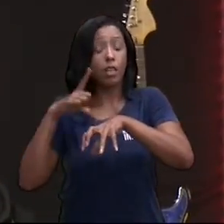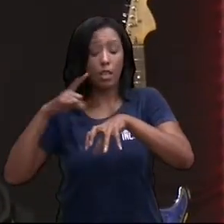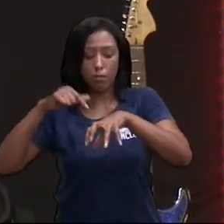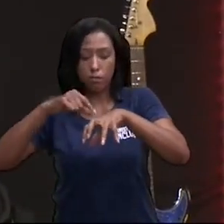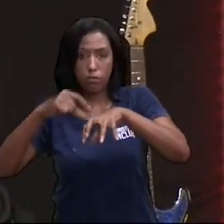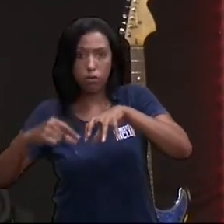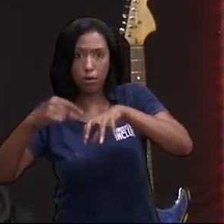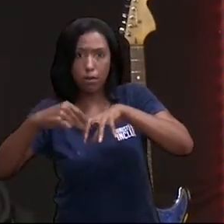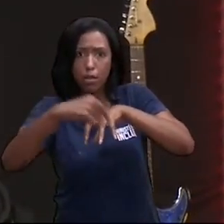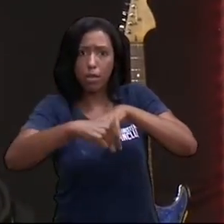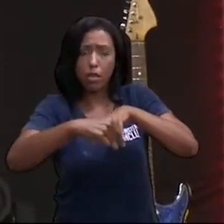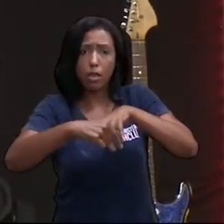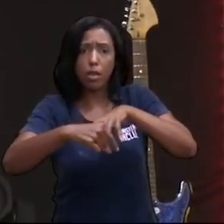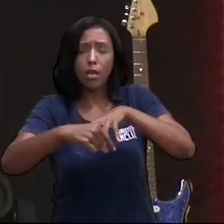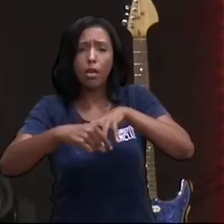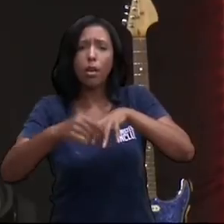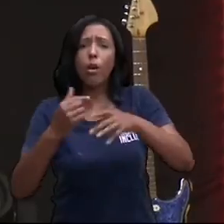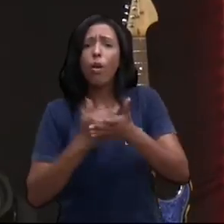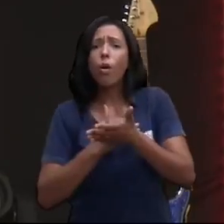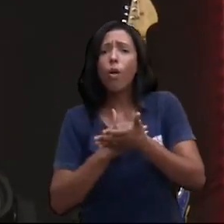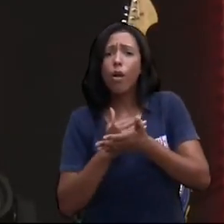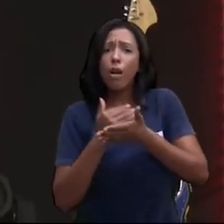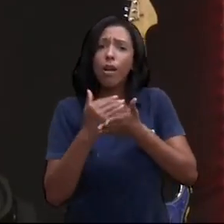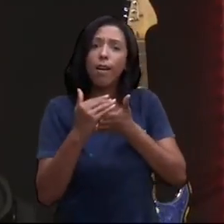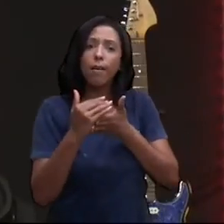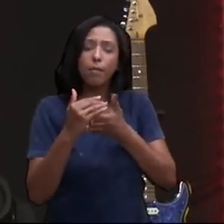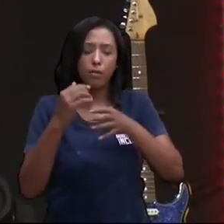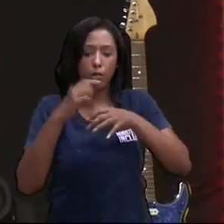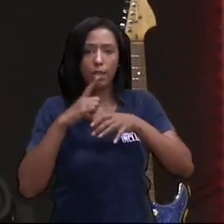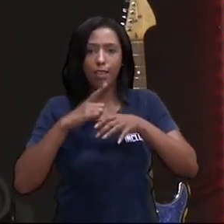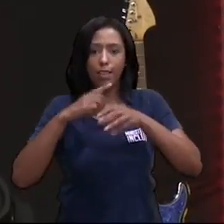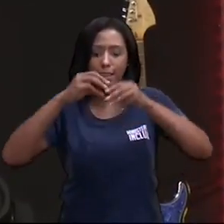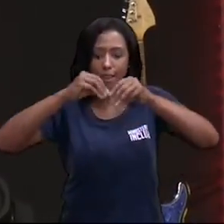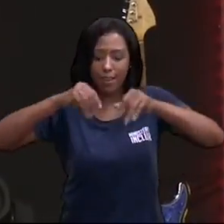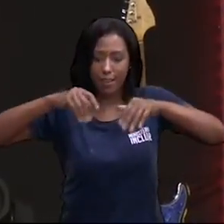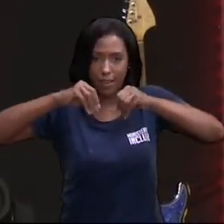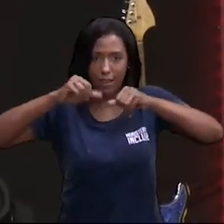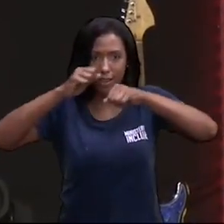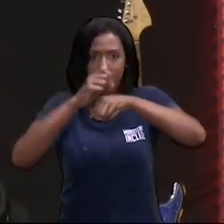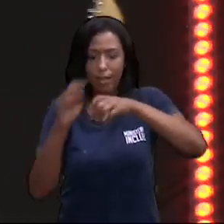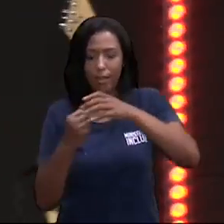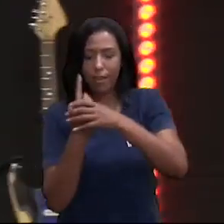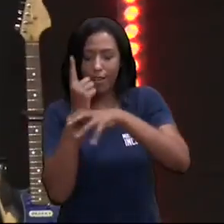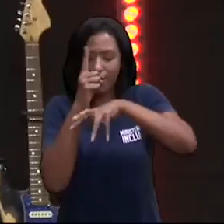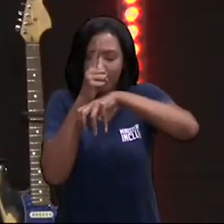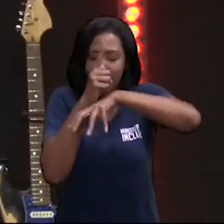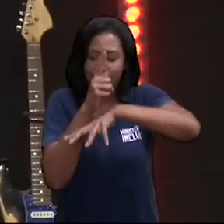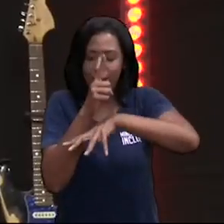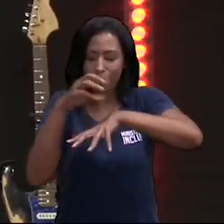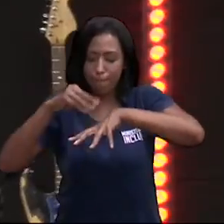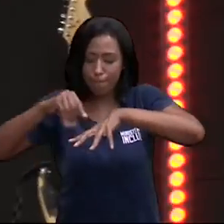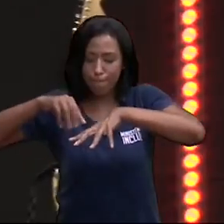semente é tão legal Elas começam a se amparar no solo Oi e aí começa a surgir